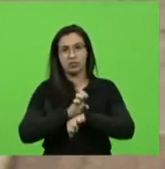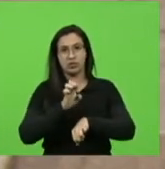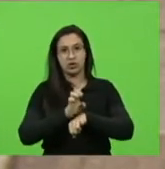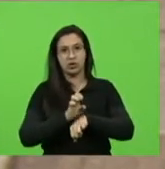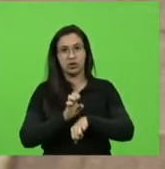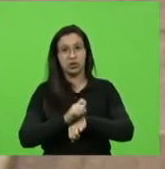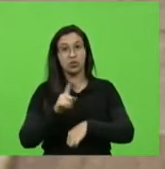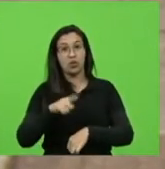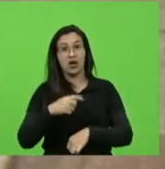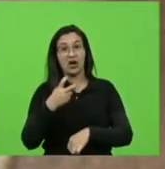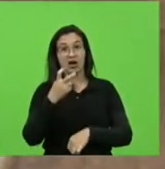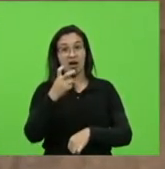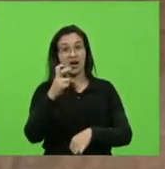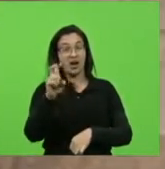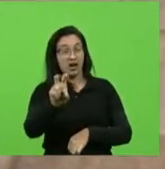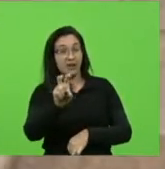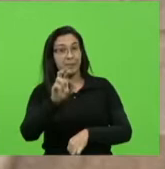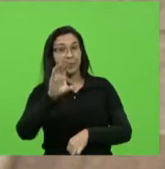novos